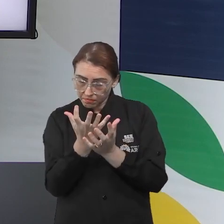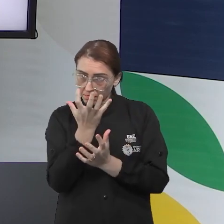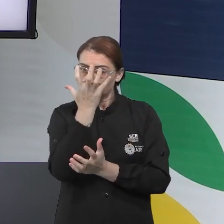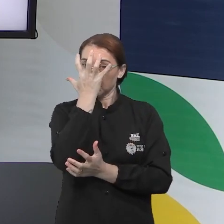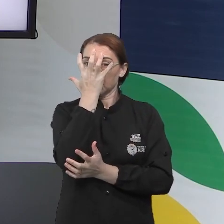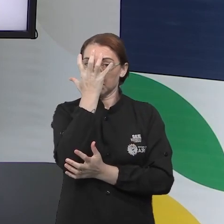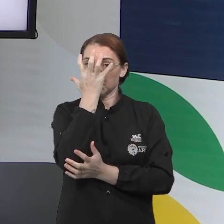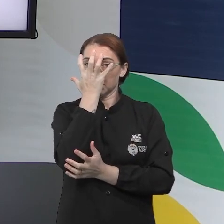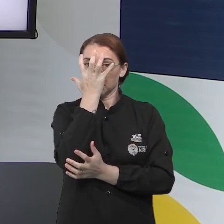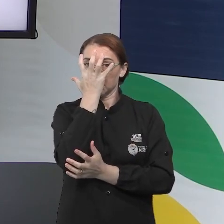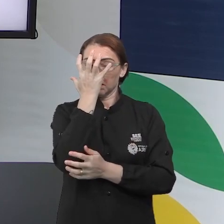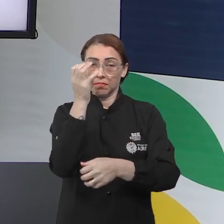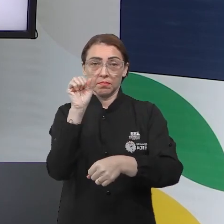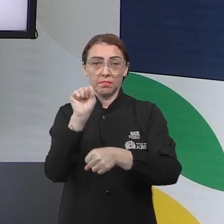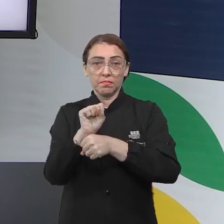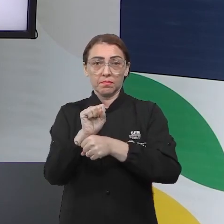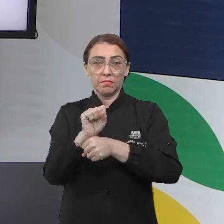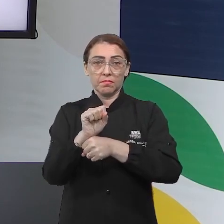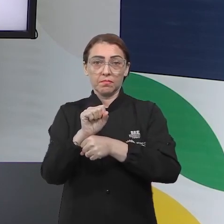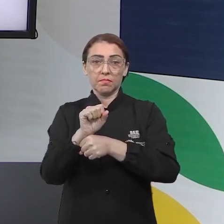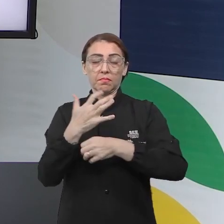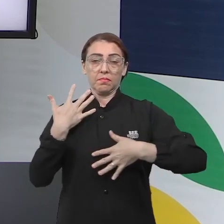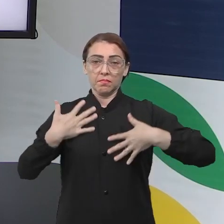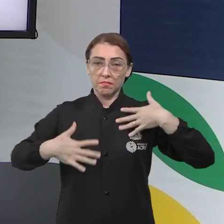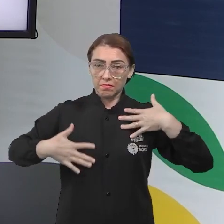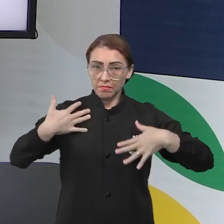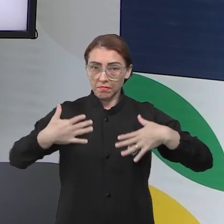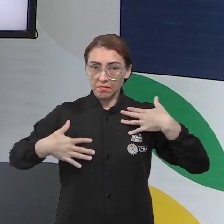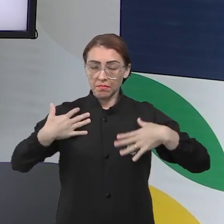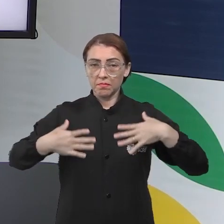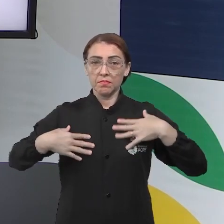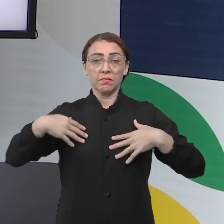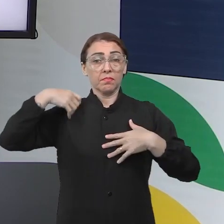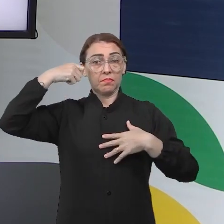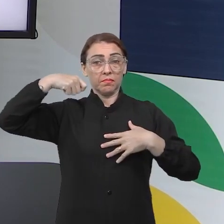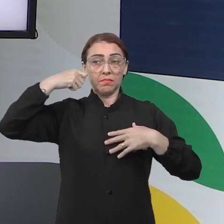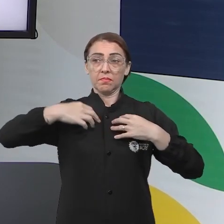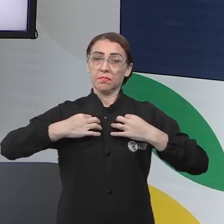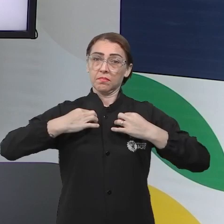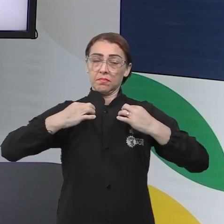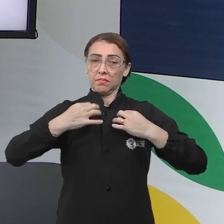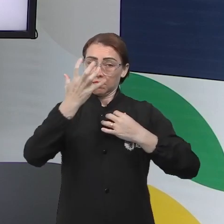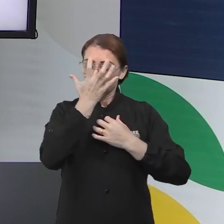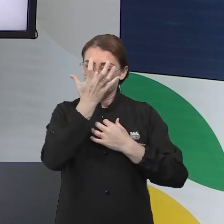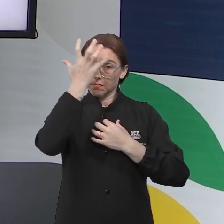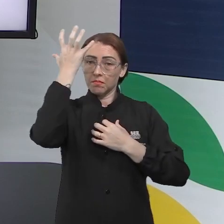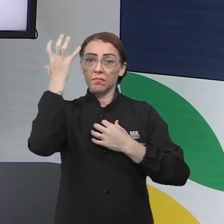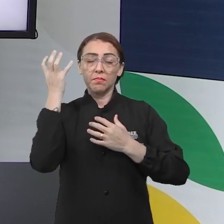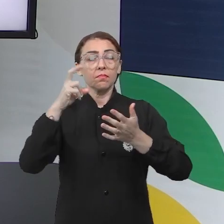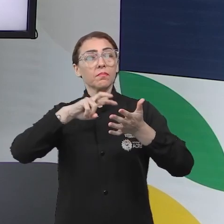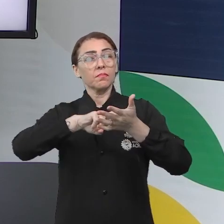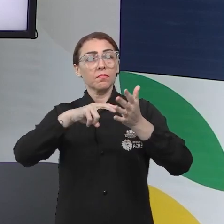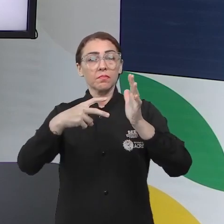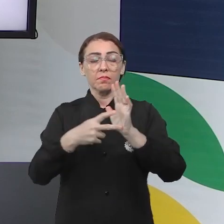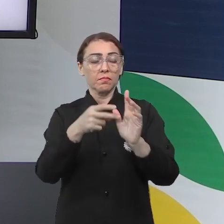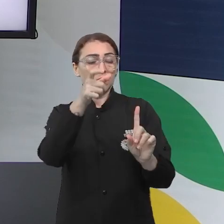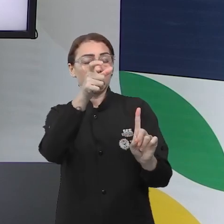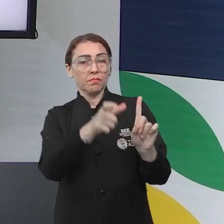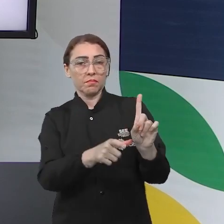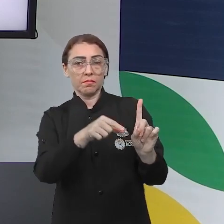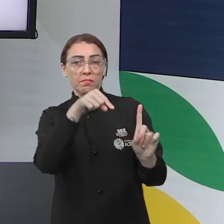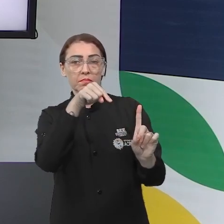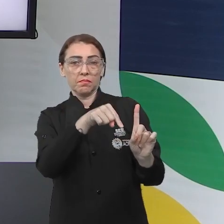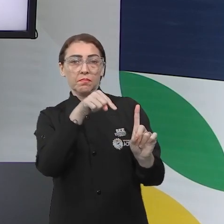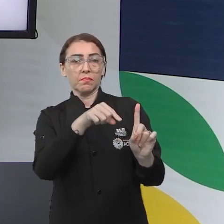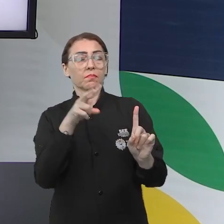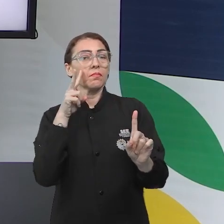máscara, neutralizava o resto do corpo, do figurino, e a máscara era que simbolizava esse personagem. A gente